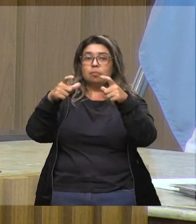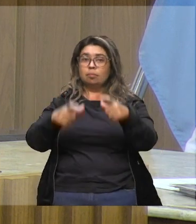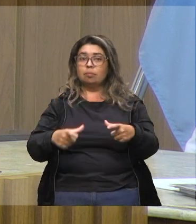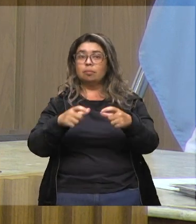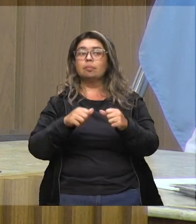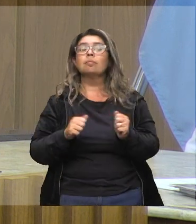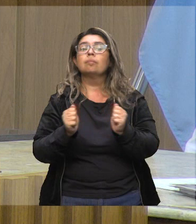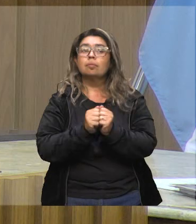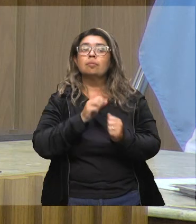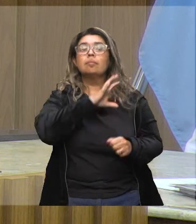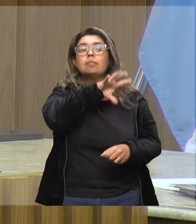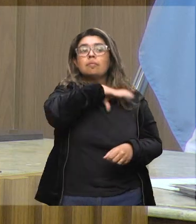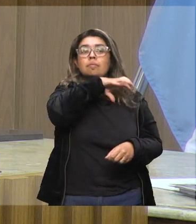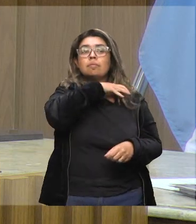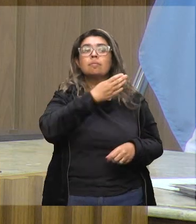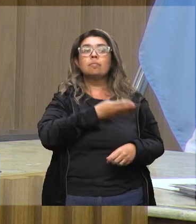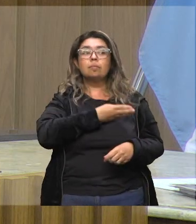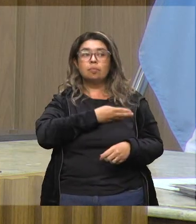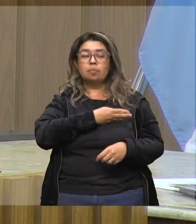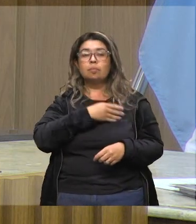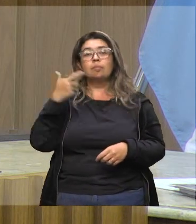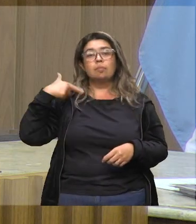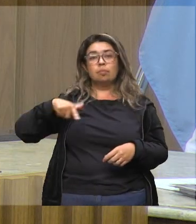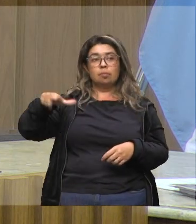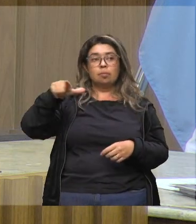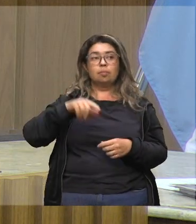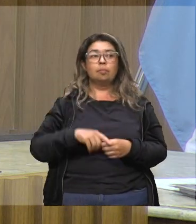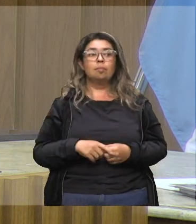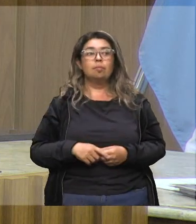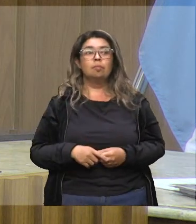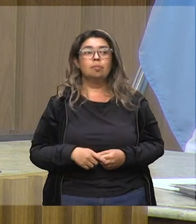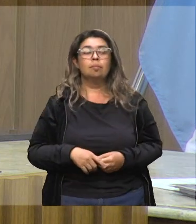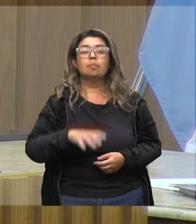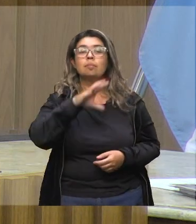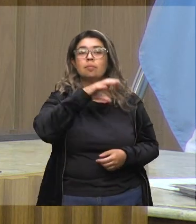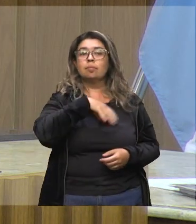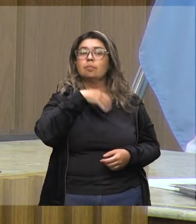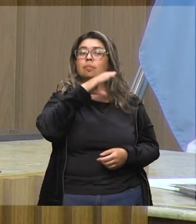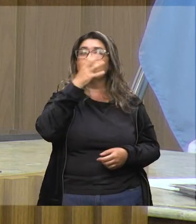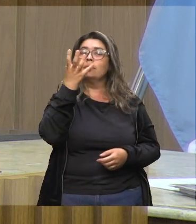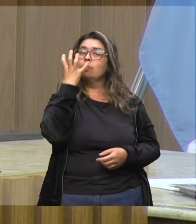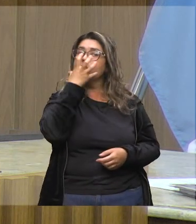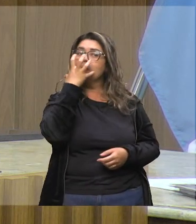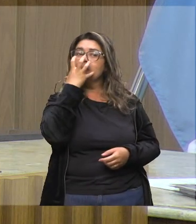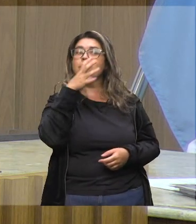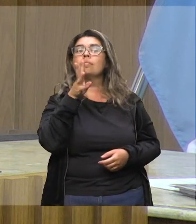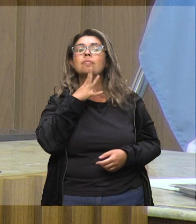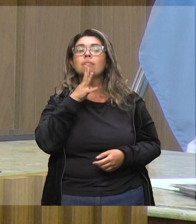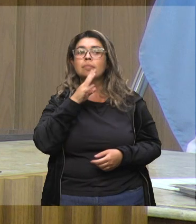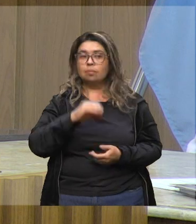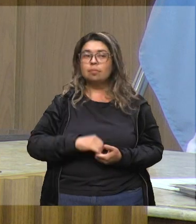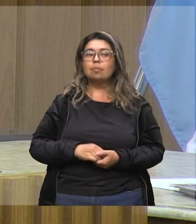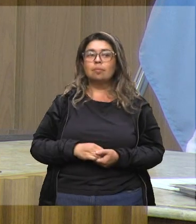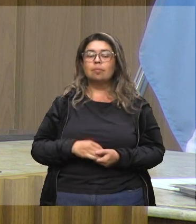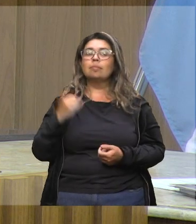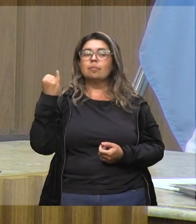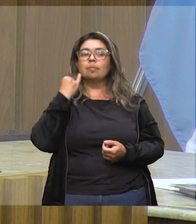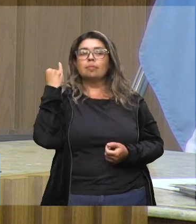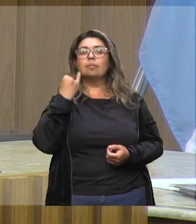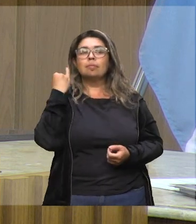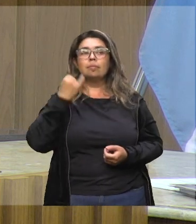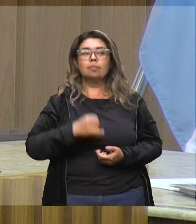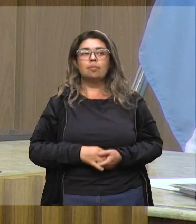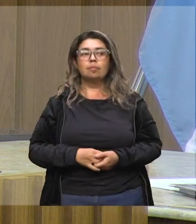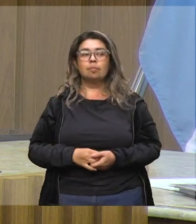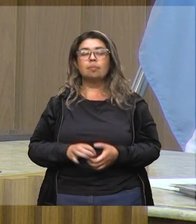animais. Como meu amigo Magrão foi lá. Como ele anda lá, a cachorra dele é conhecida. Então, eu acho que é muito importante. Então,